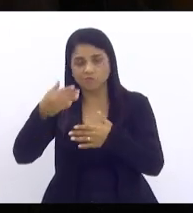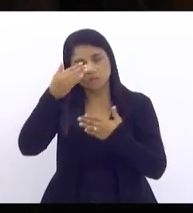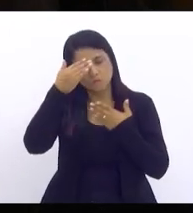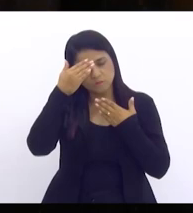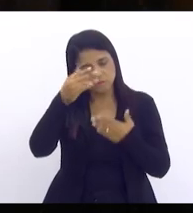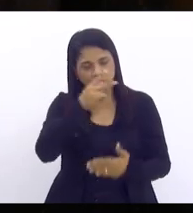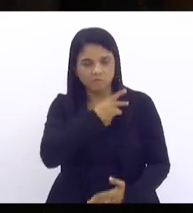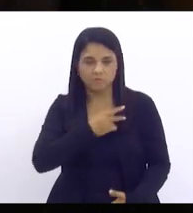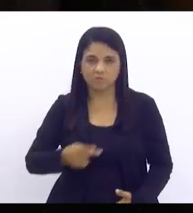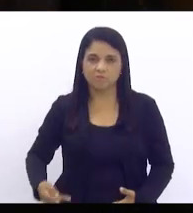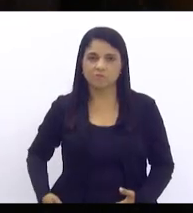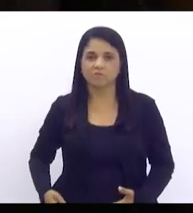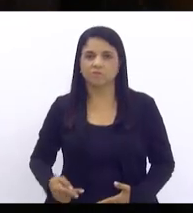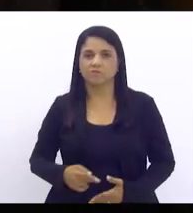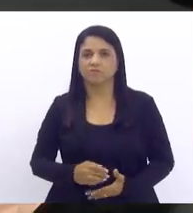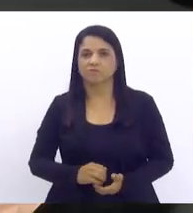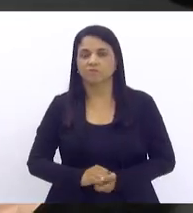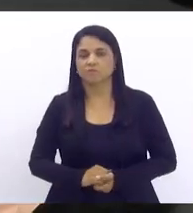senhora presidente.